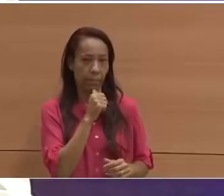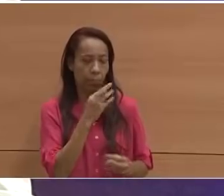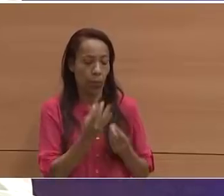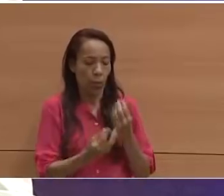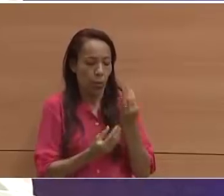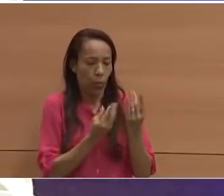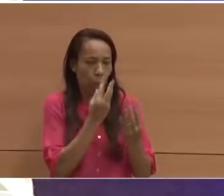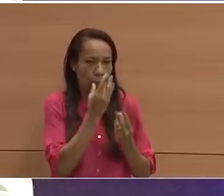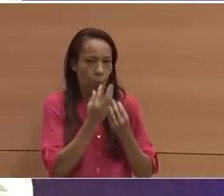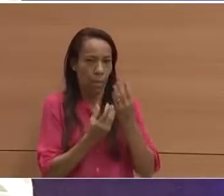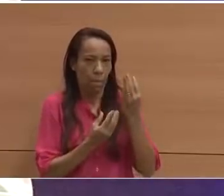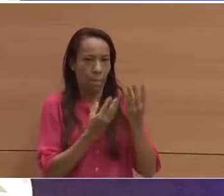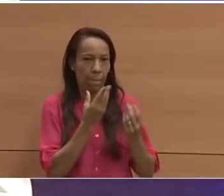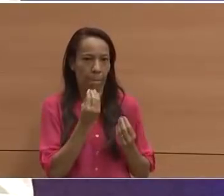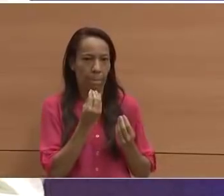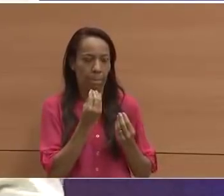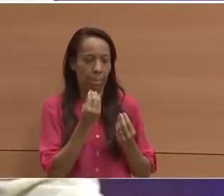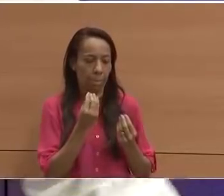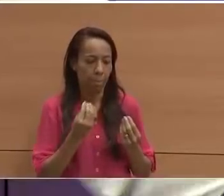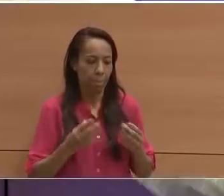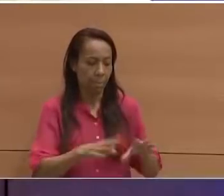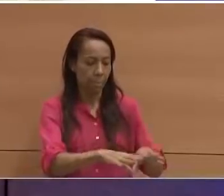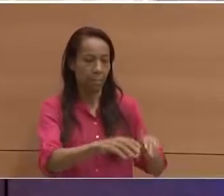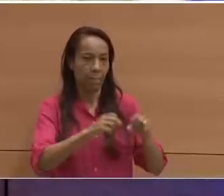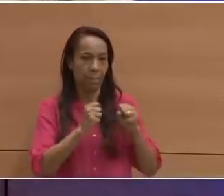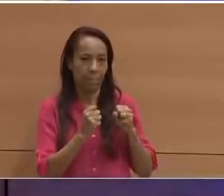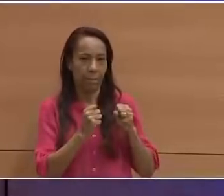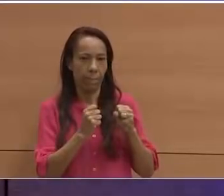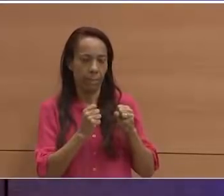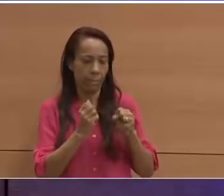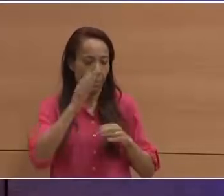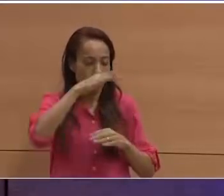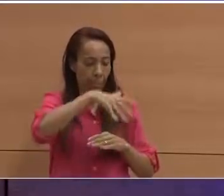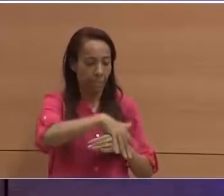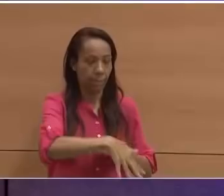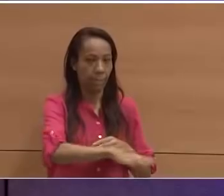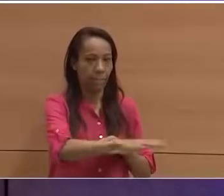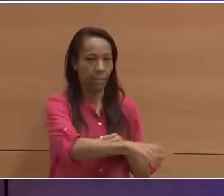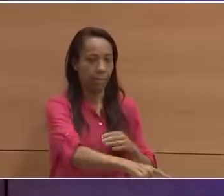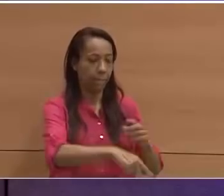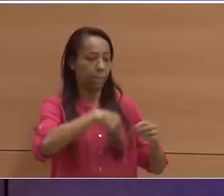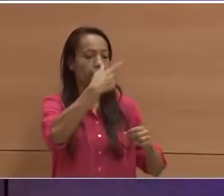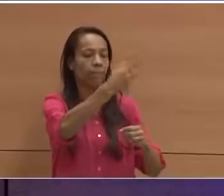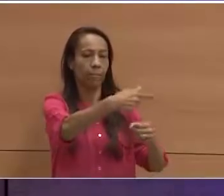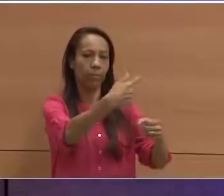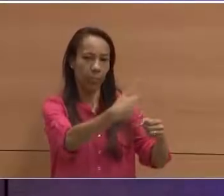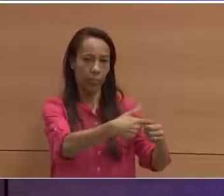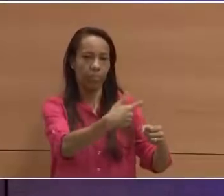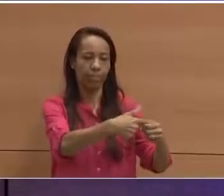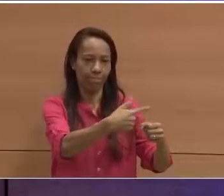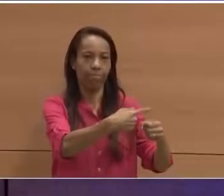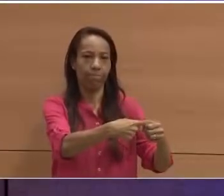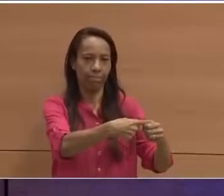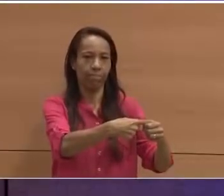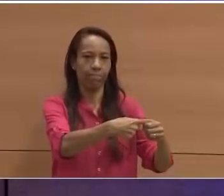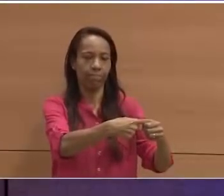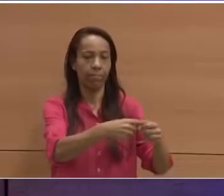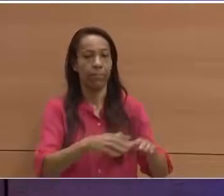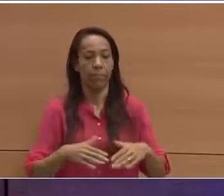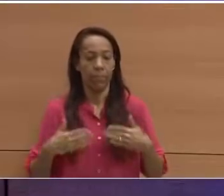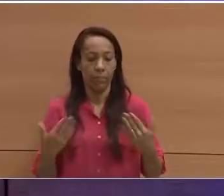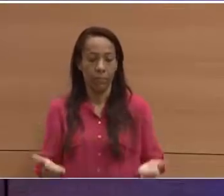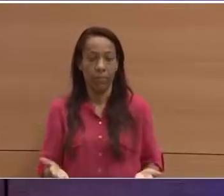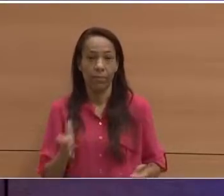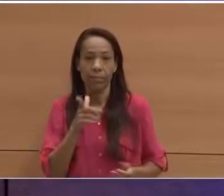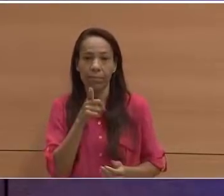descer até Laodiceia. E por distância, essa água quente que